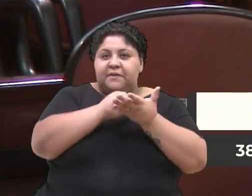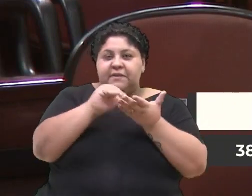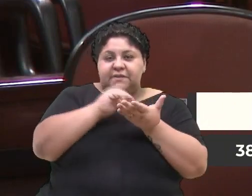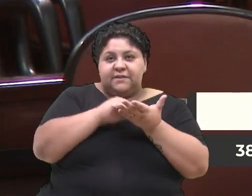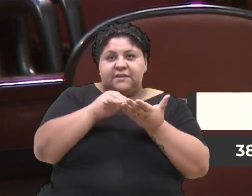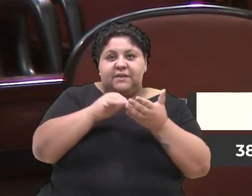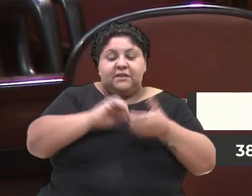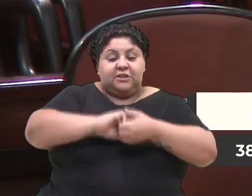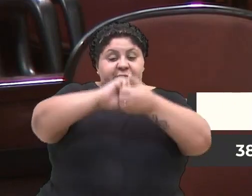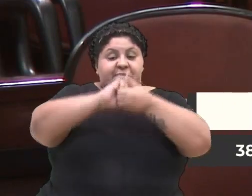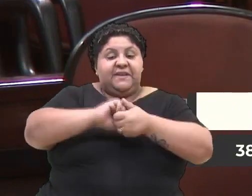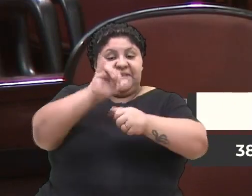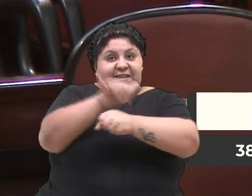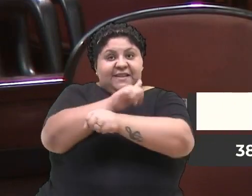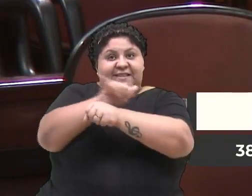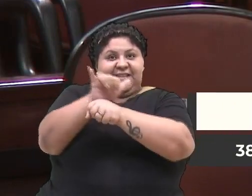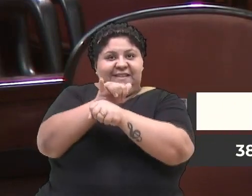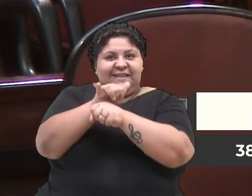Estratégicas,